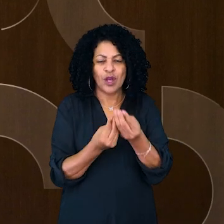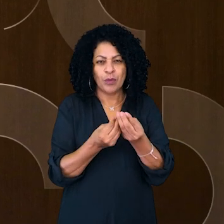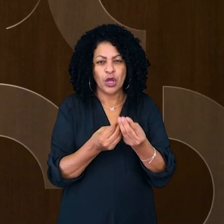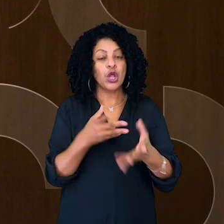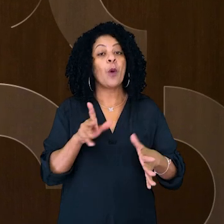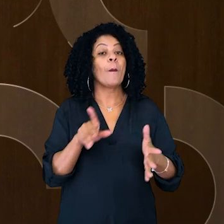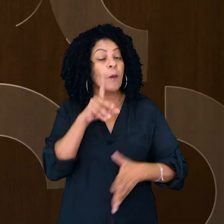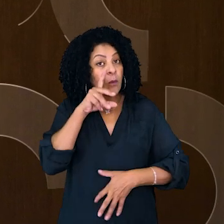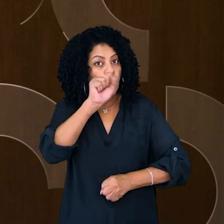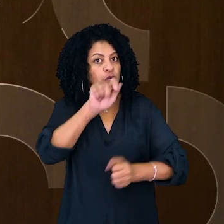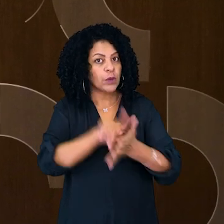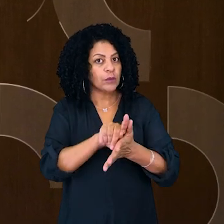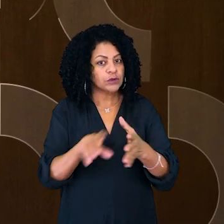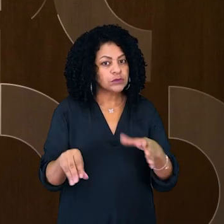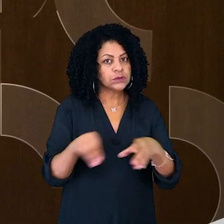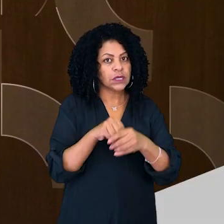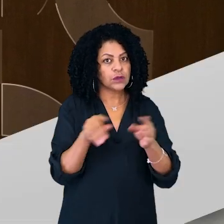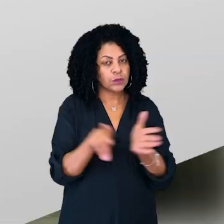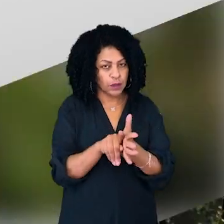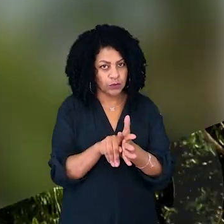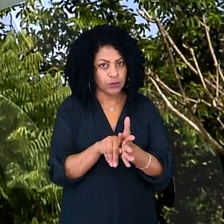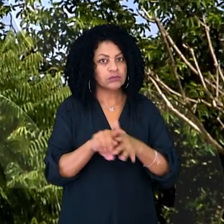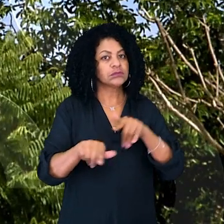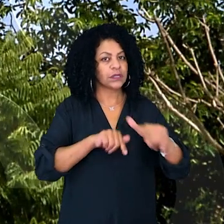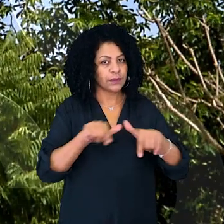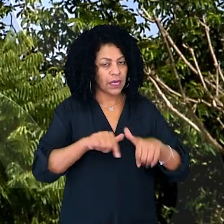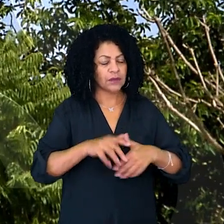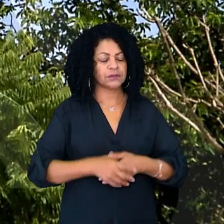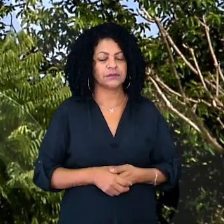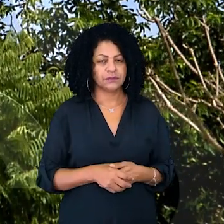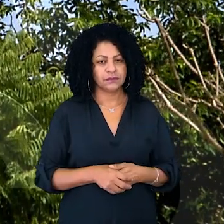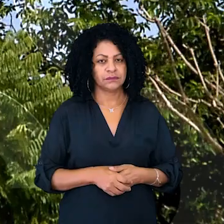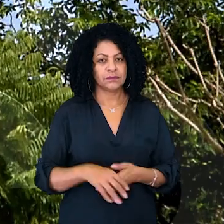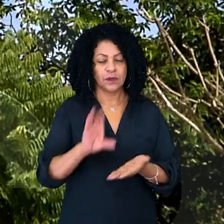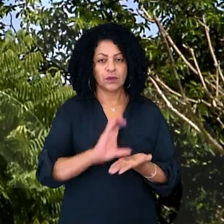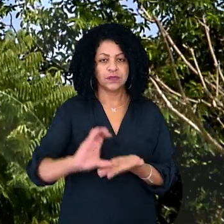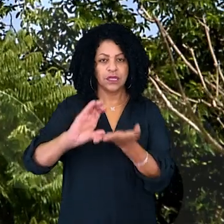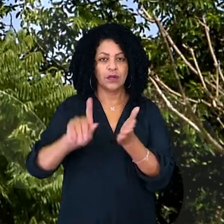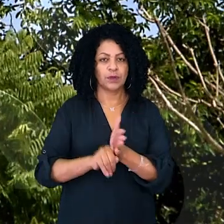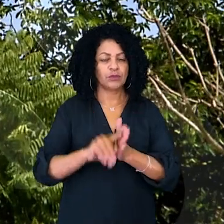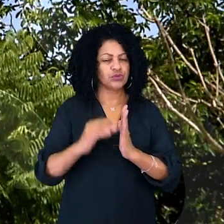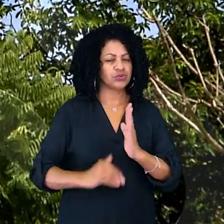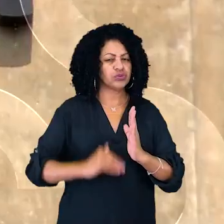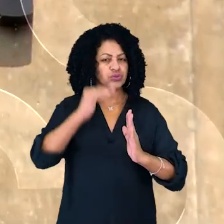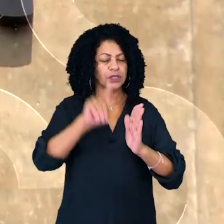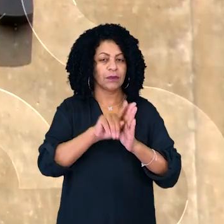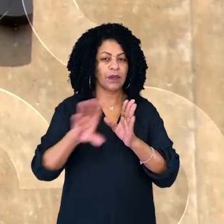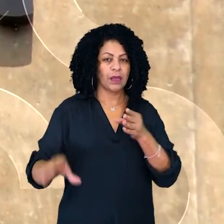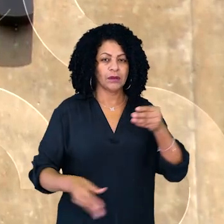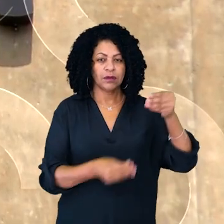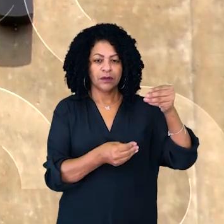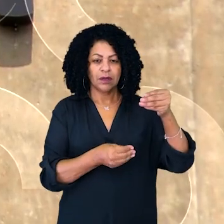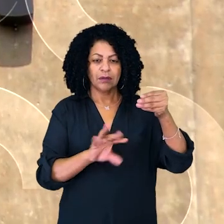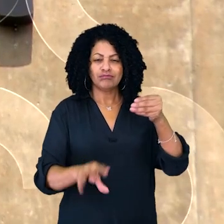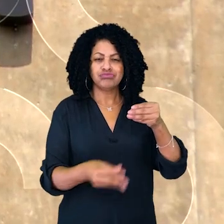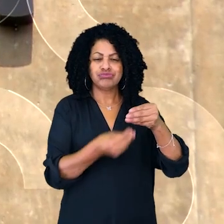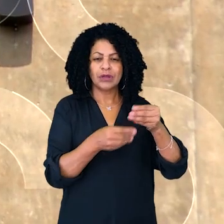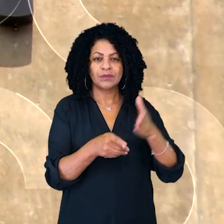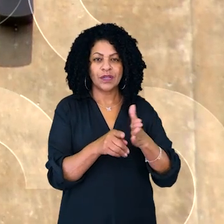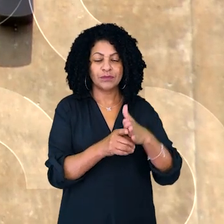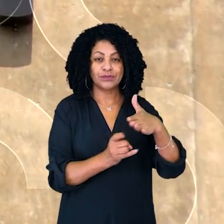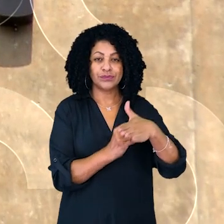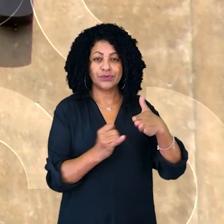do fortalecimento da Justiça do Trabalho. O Conselho Superior da Justiça do Trabalho publicou edital para